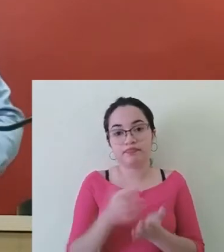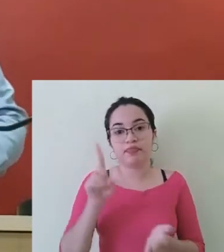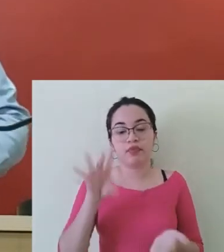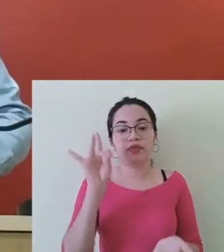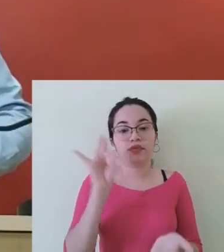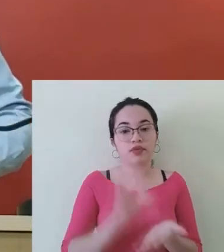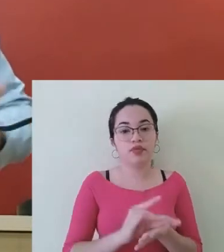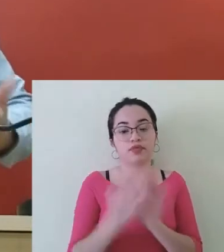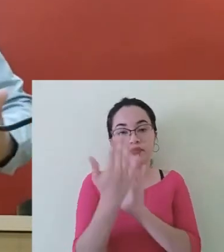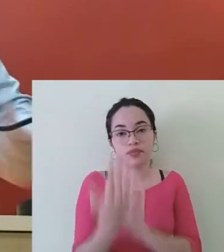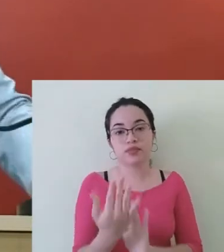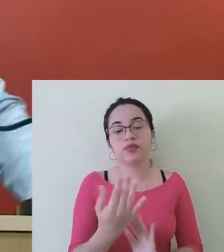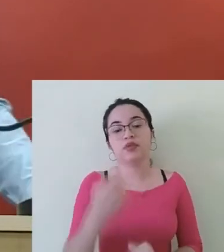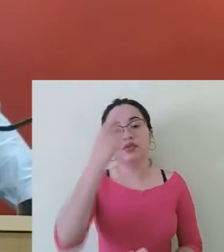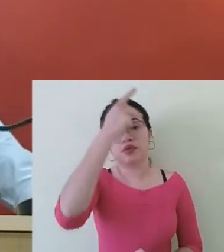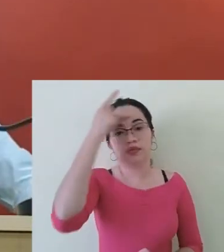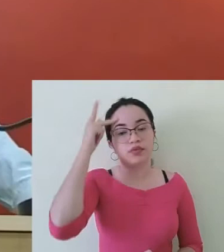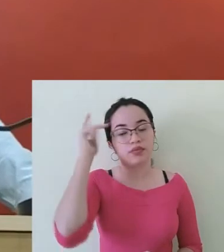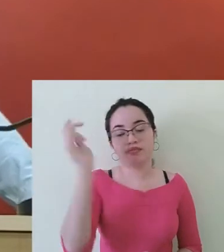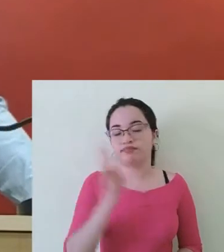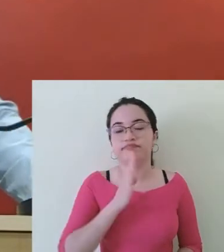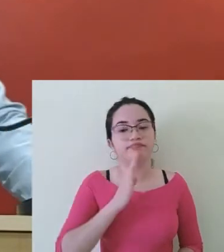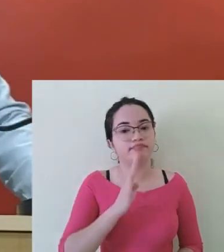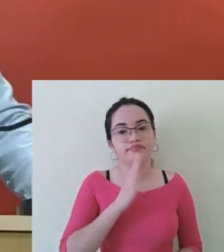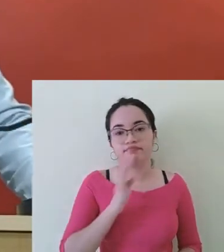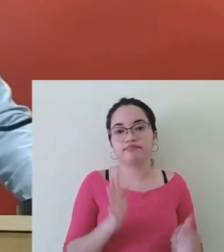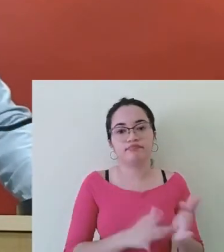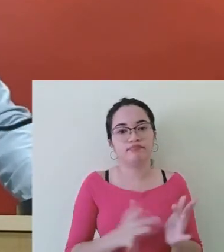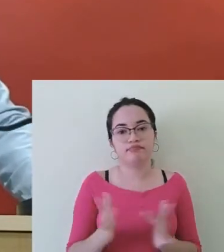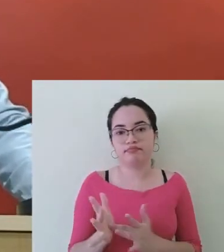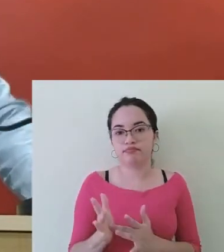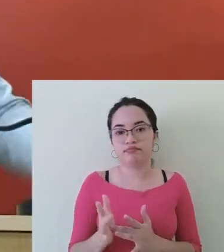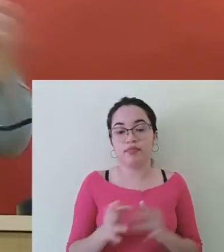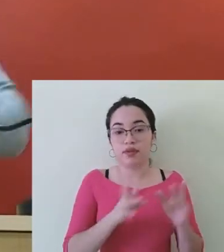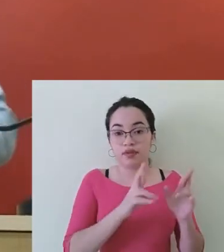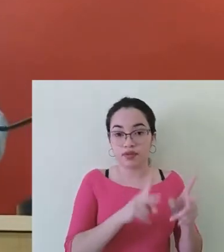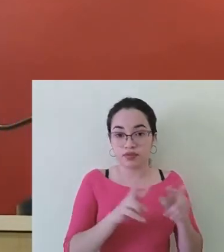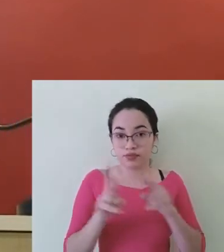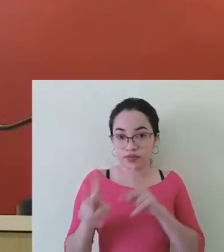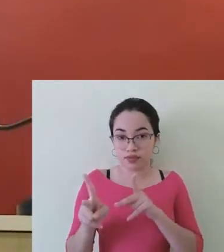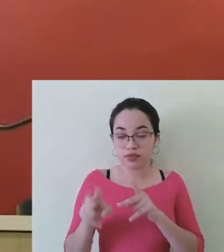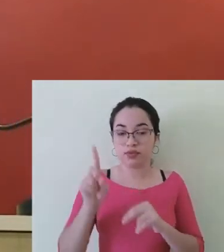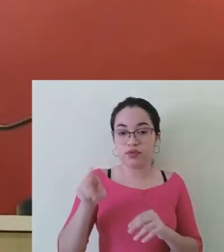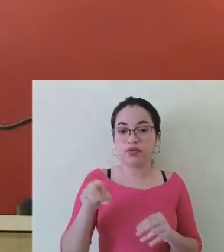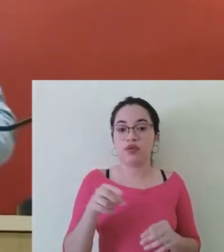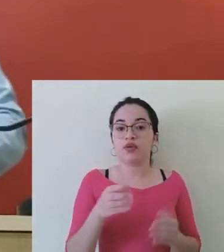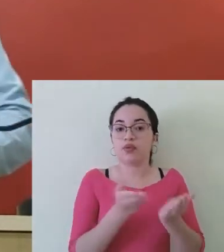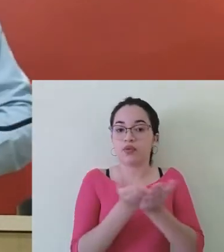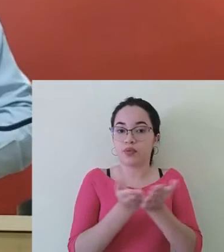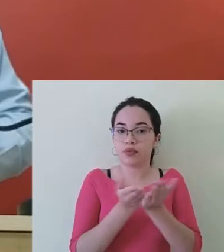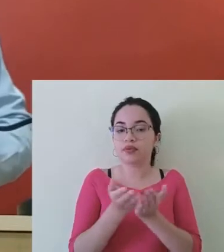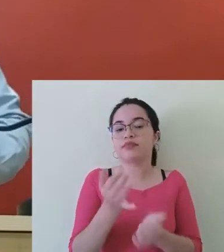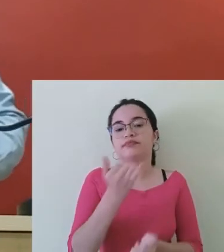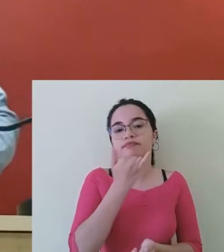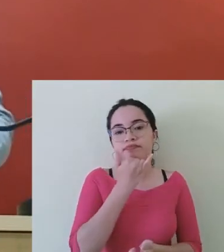E é uma realidade presente nas pessoas que não conhecem a Jesus. A diferença é que o crente,